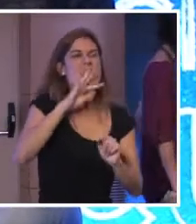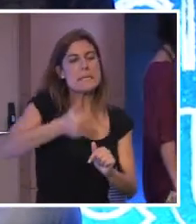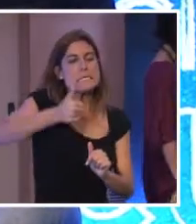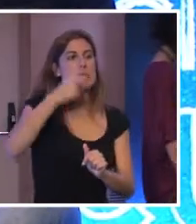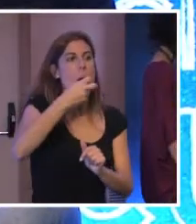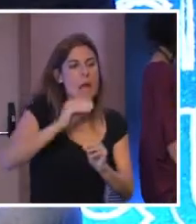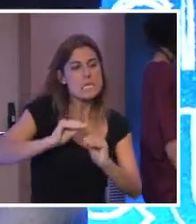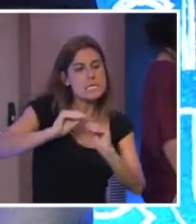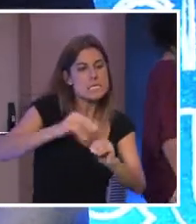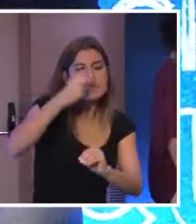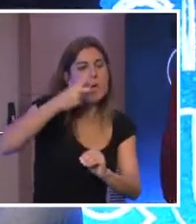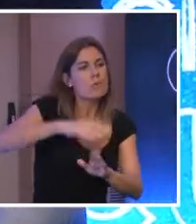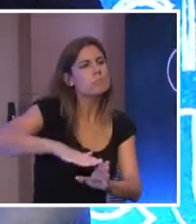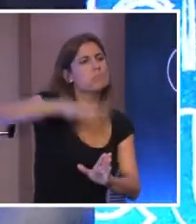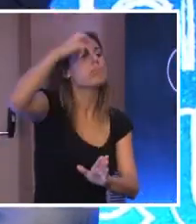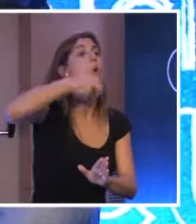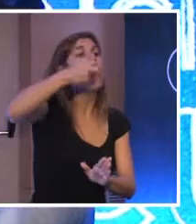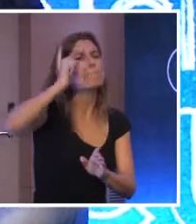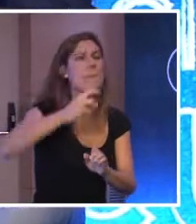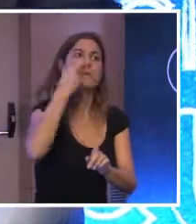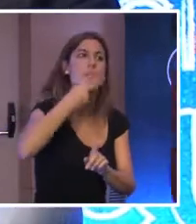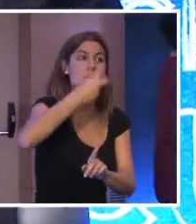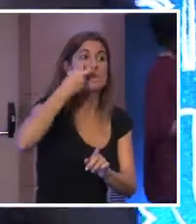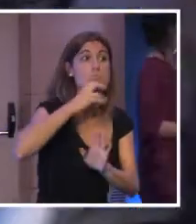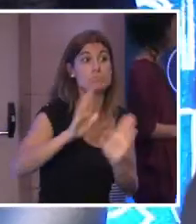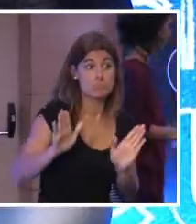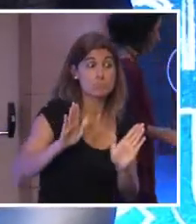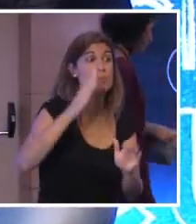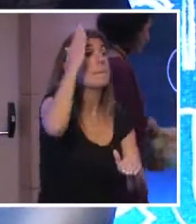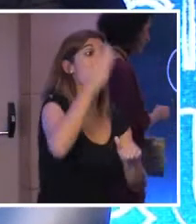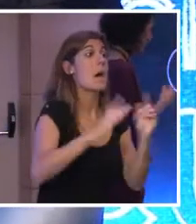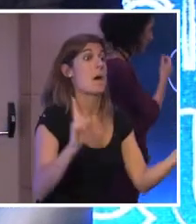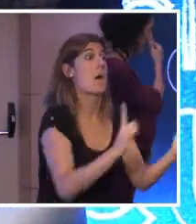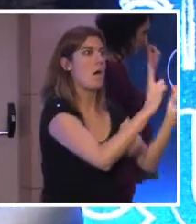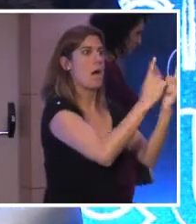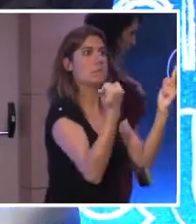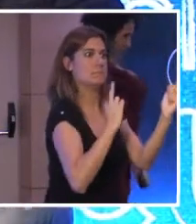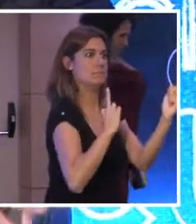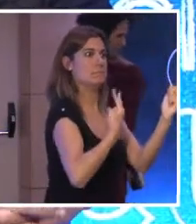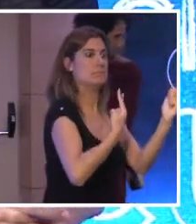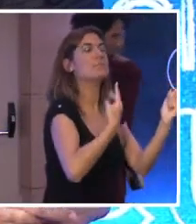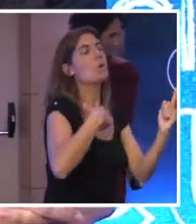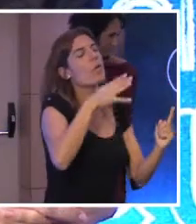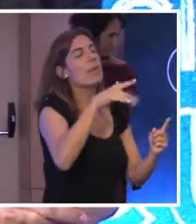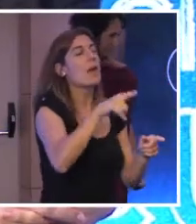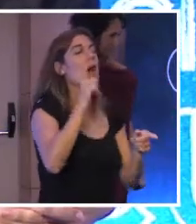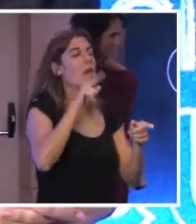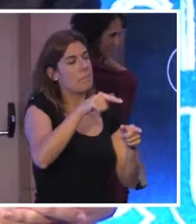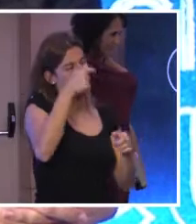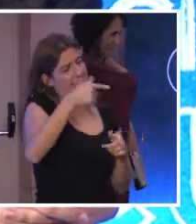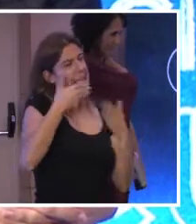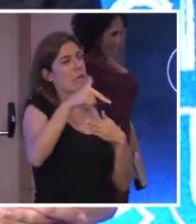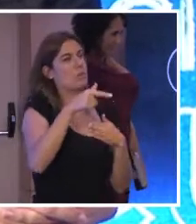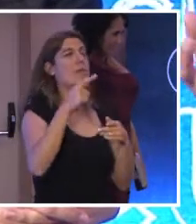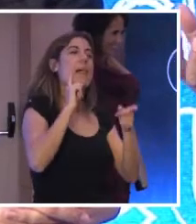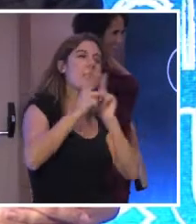oralizado e que aprendesse a leitura labial. E a gente chama essa peça de comédia perversa por